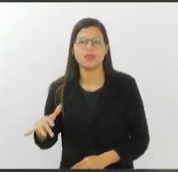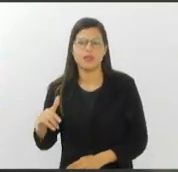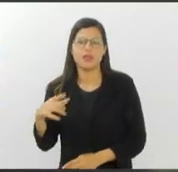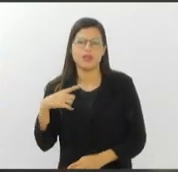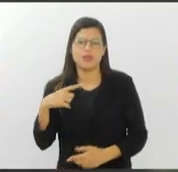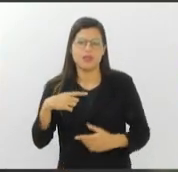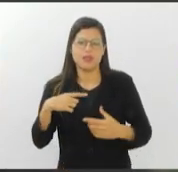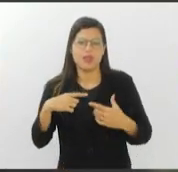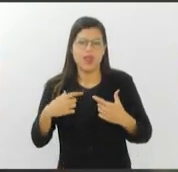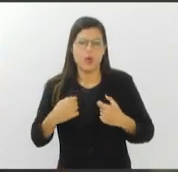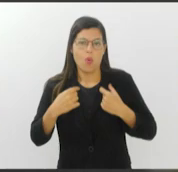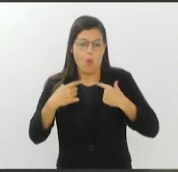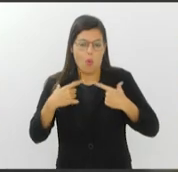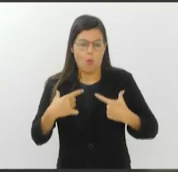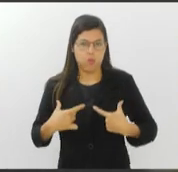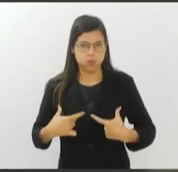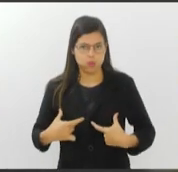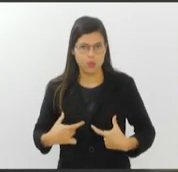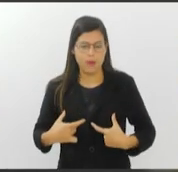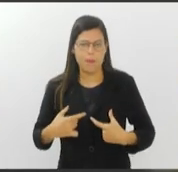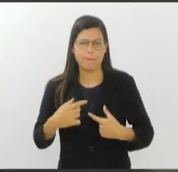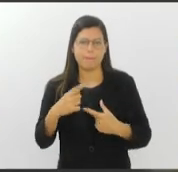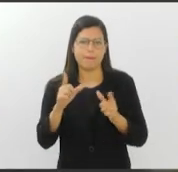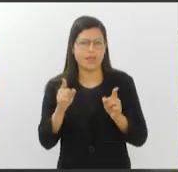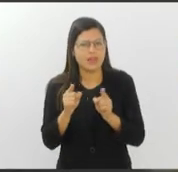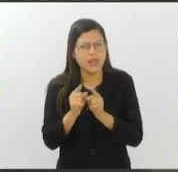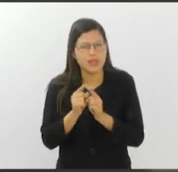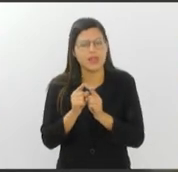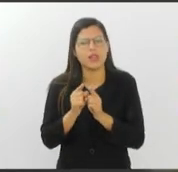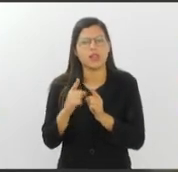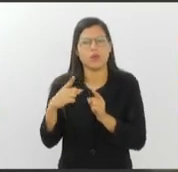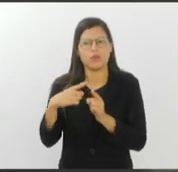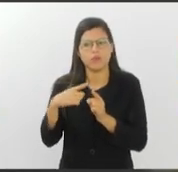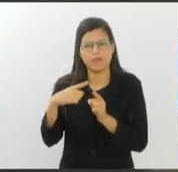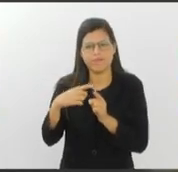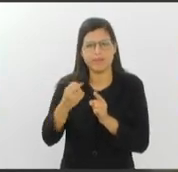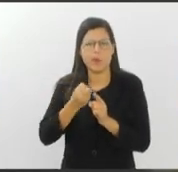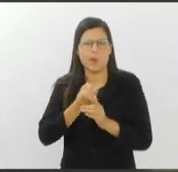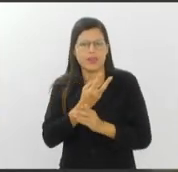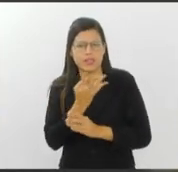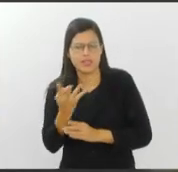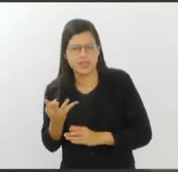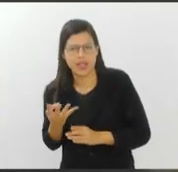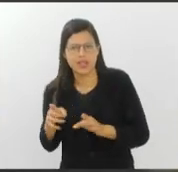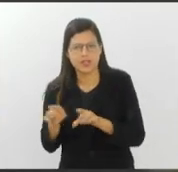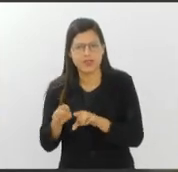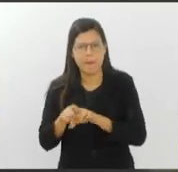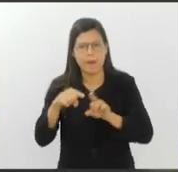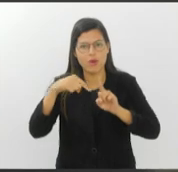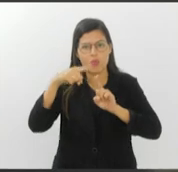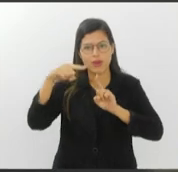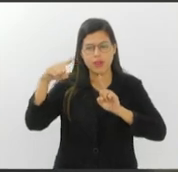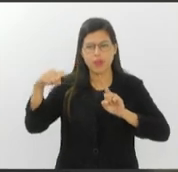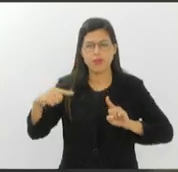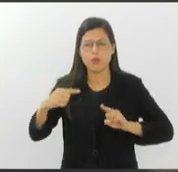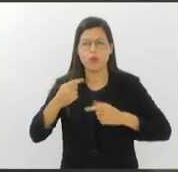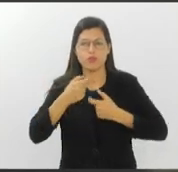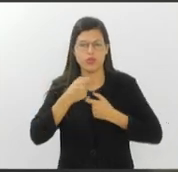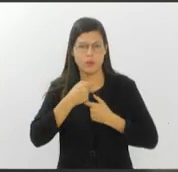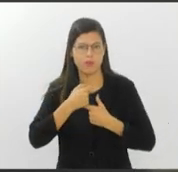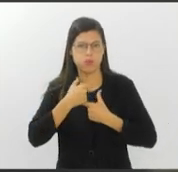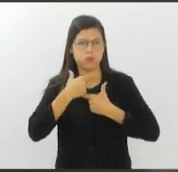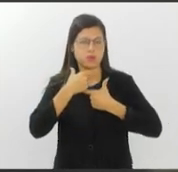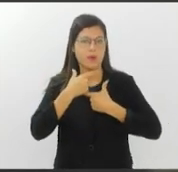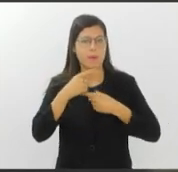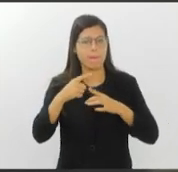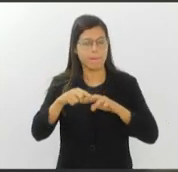pequenininha, tem um comprometimento grande pela quantidade de secreção, pelo grau de inflamação. É por isso que a gente tem tanta preocupação